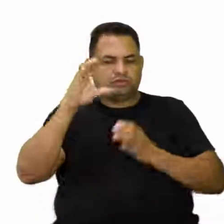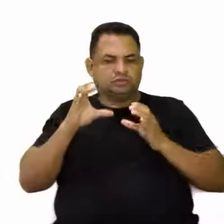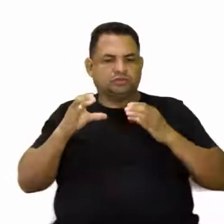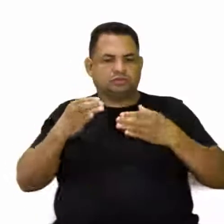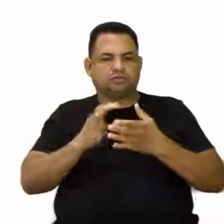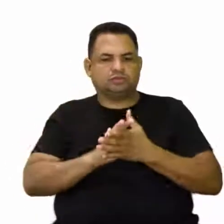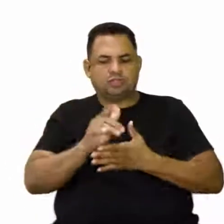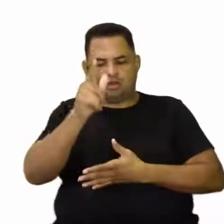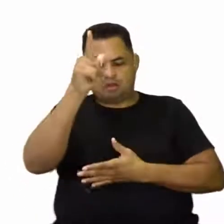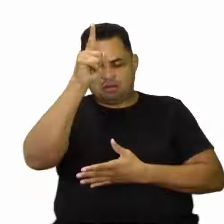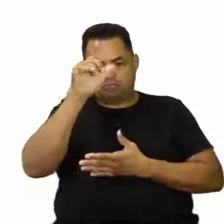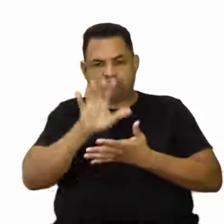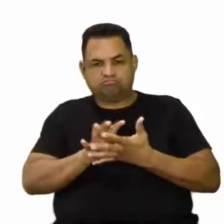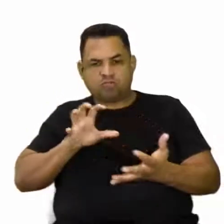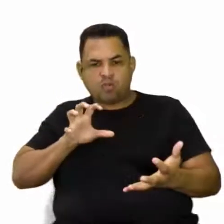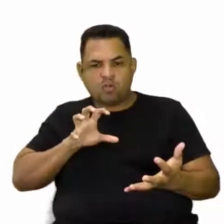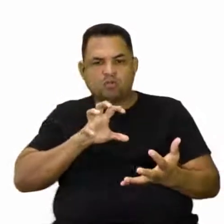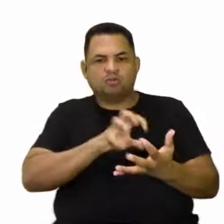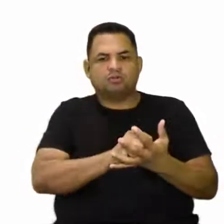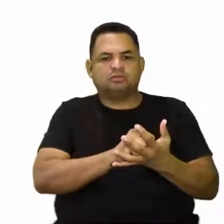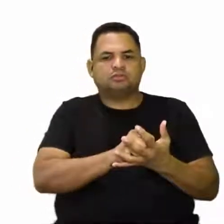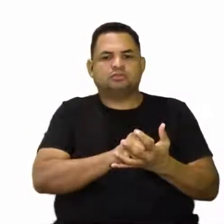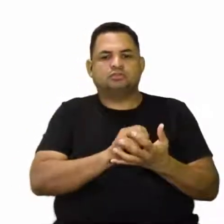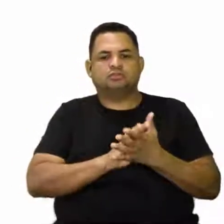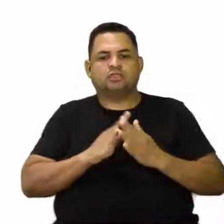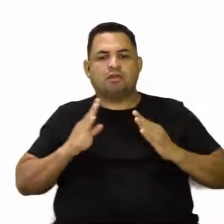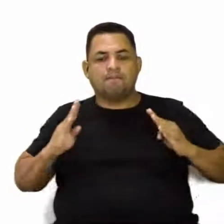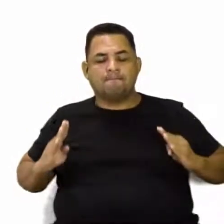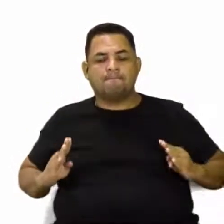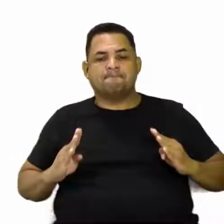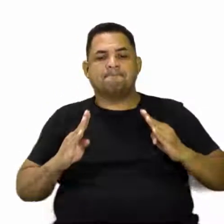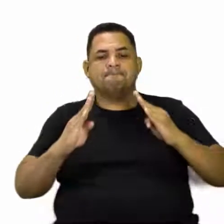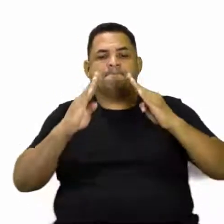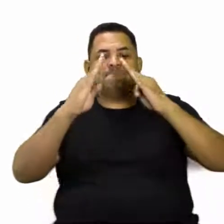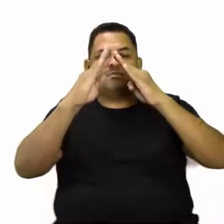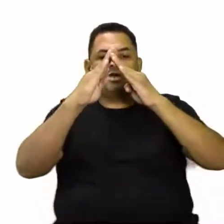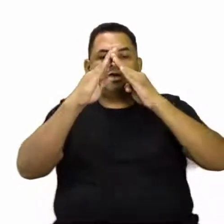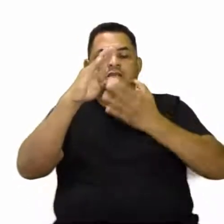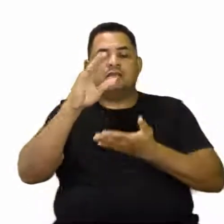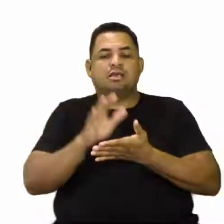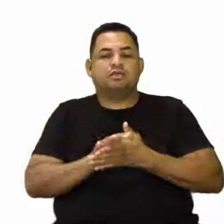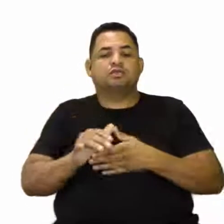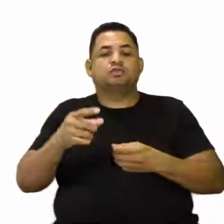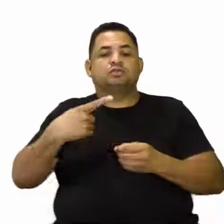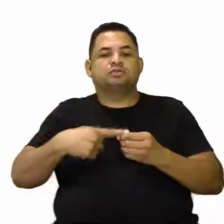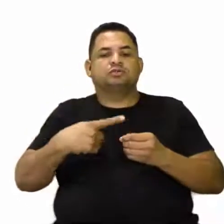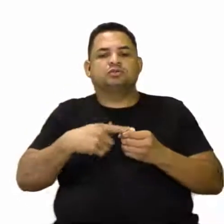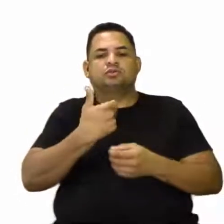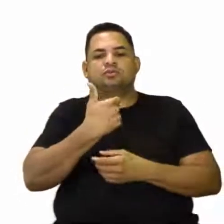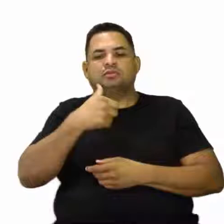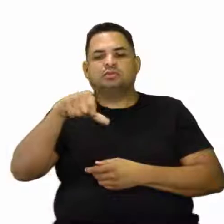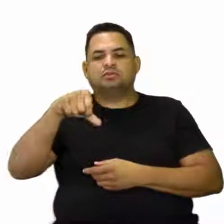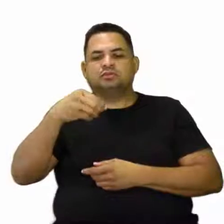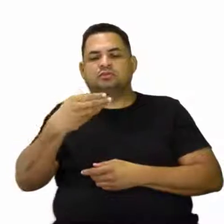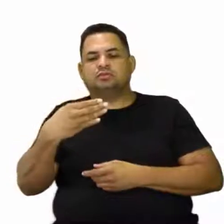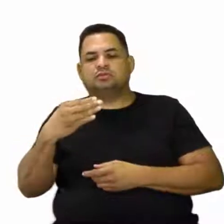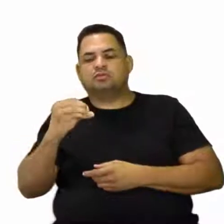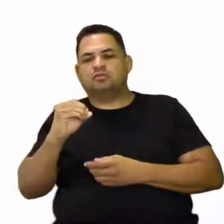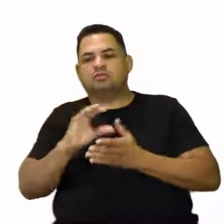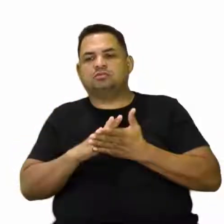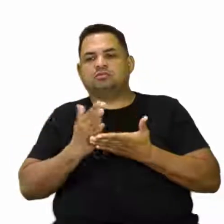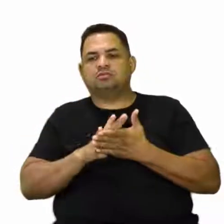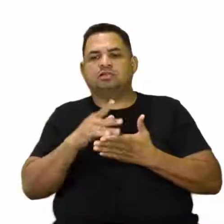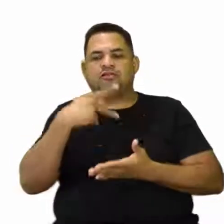alemão toma Paris, esse toma está no presente, em 1940. E a gente sabe que está